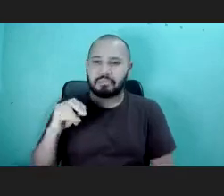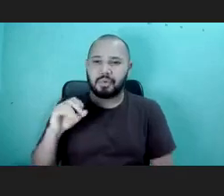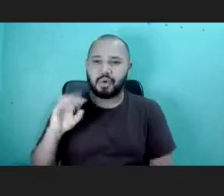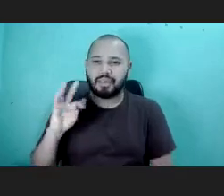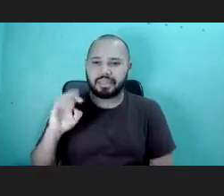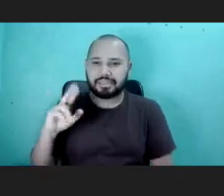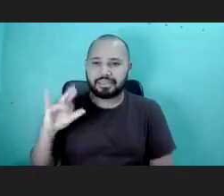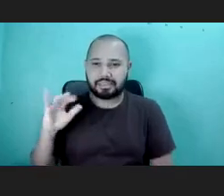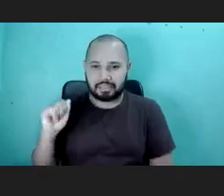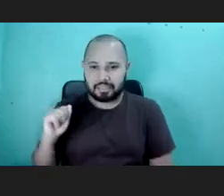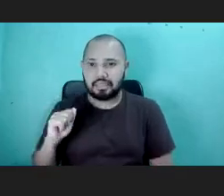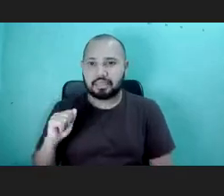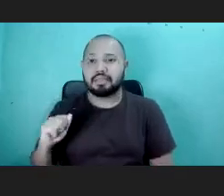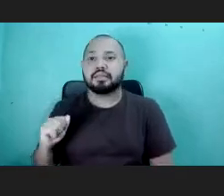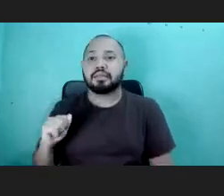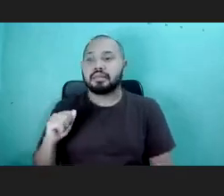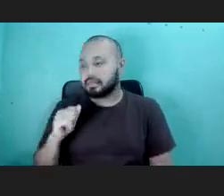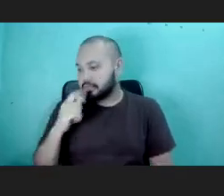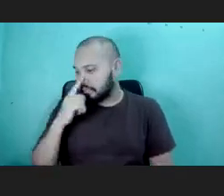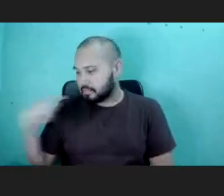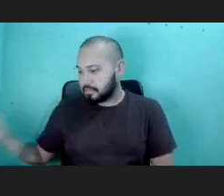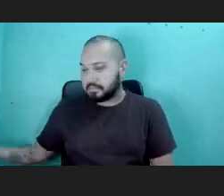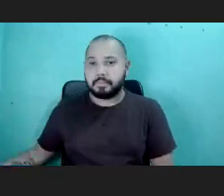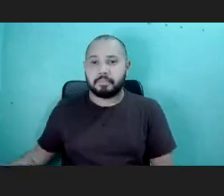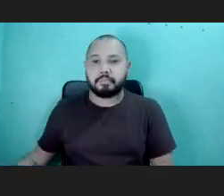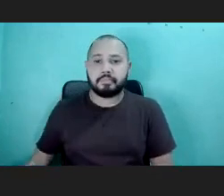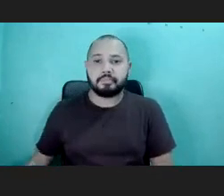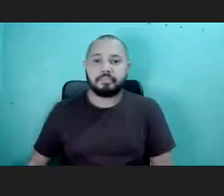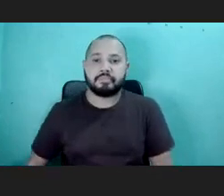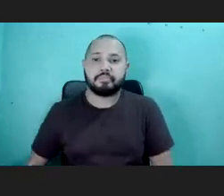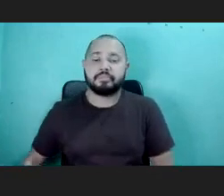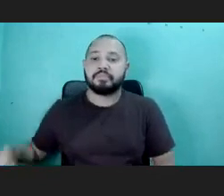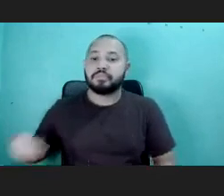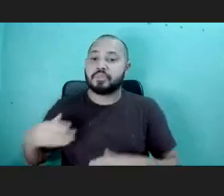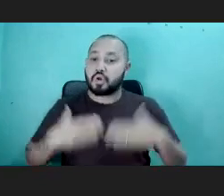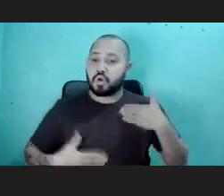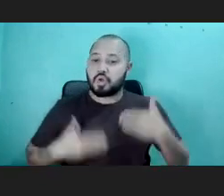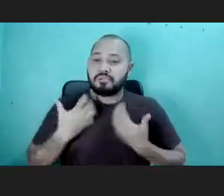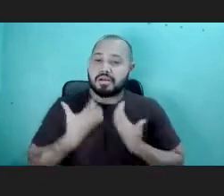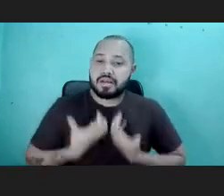E que faz o corpo ceder, e que faz o corpo cansar, e que faz o corpo